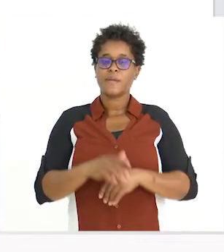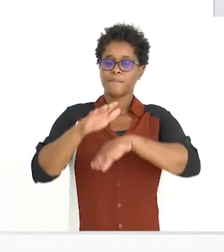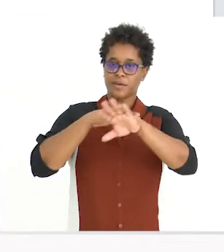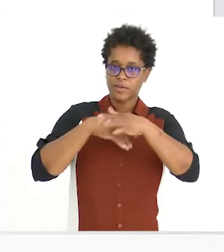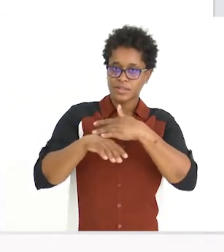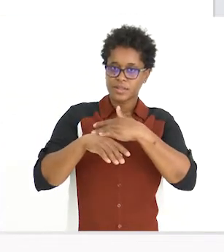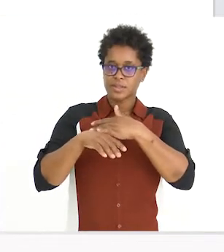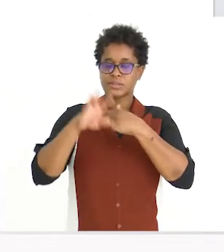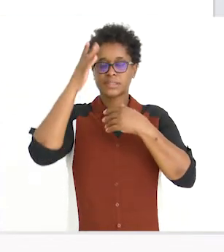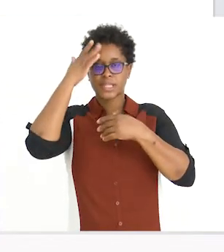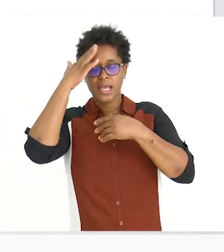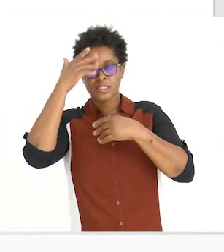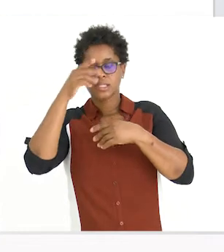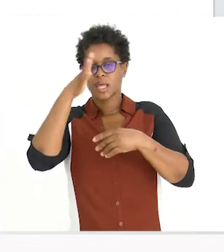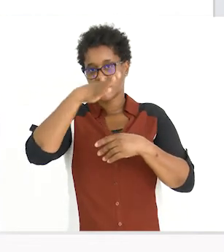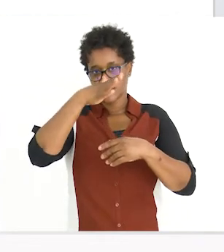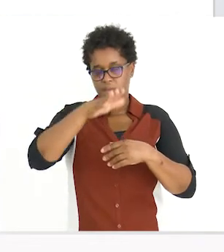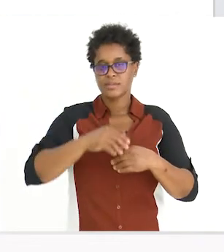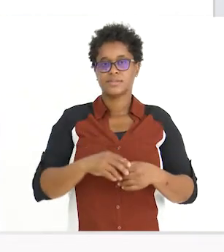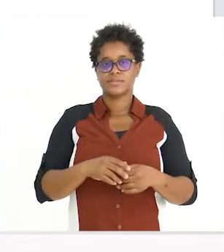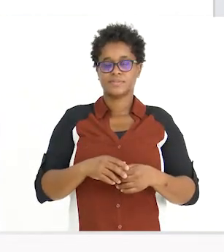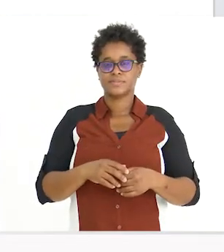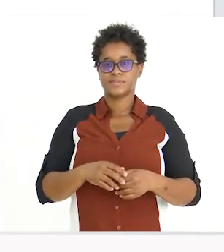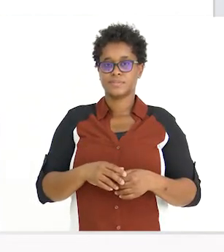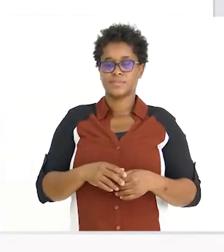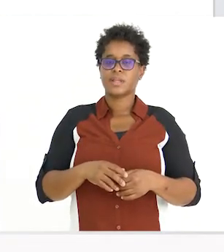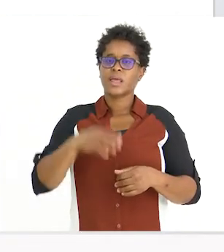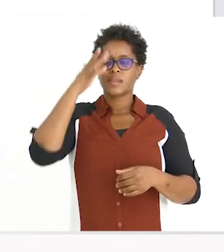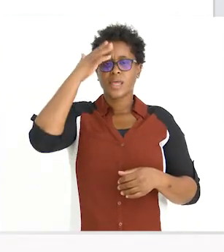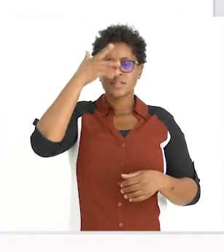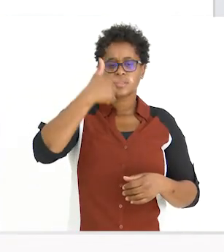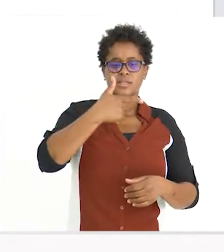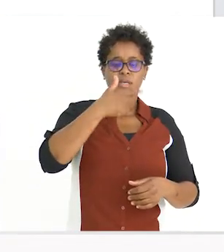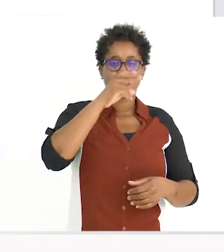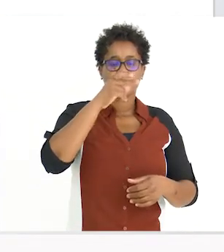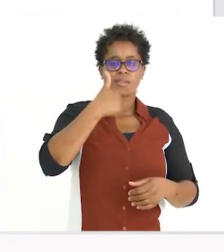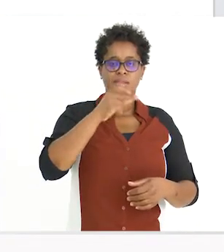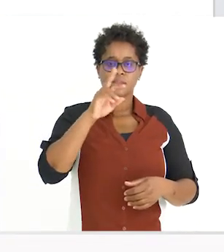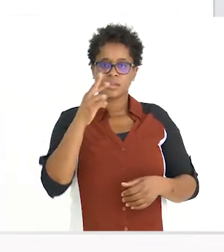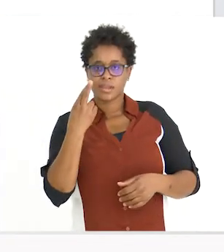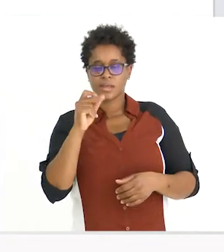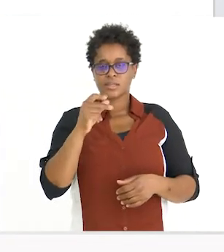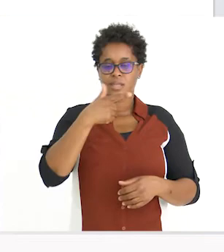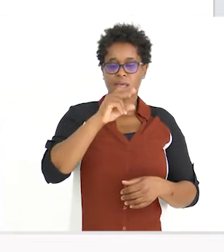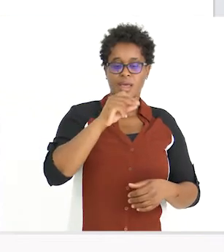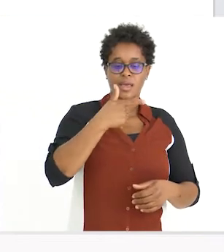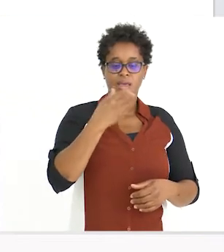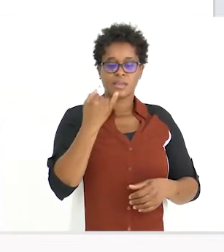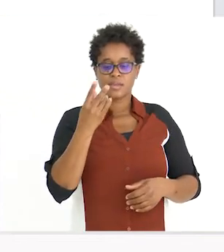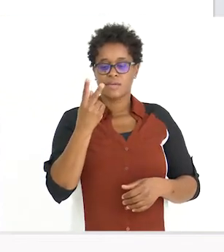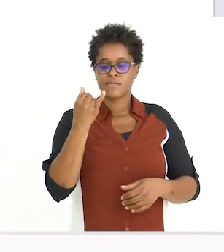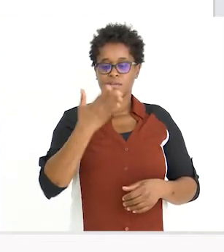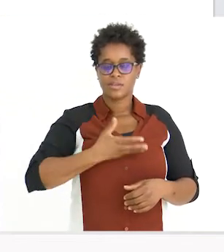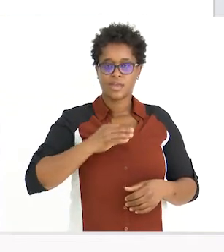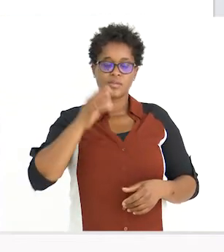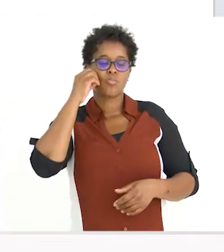determinar a taxa de atividade. A taxa de atividade aqui, como é que se calcula? A